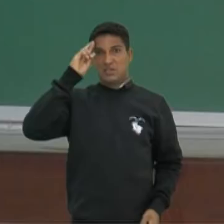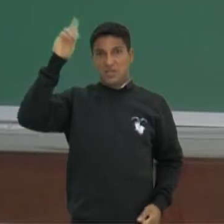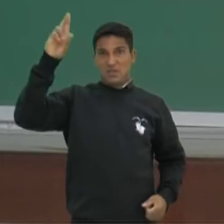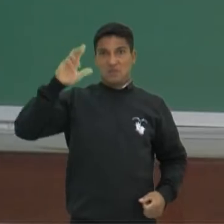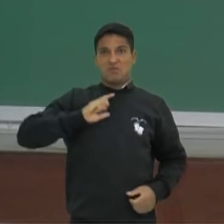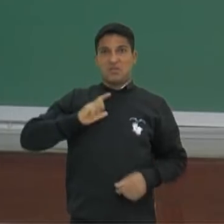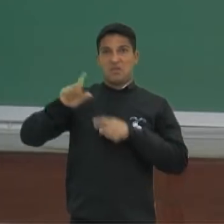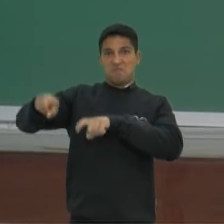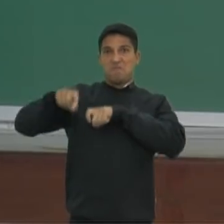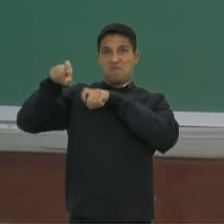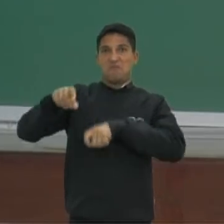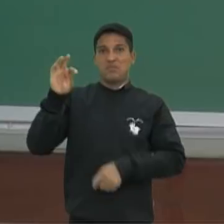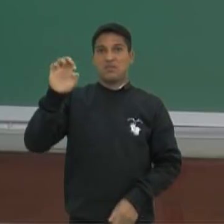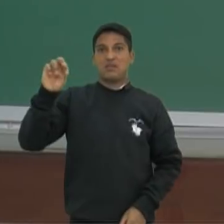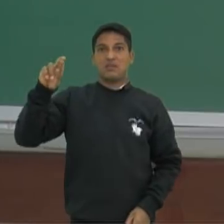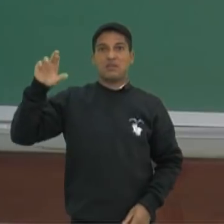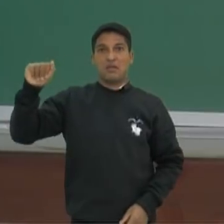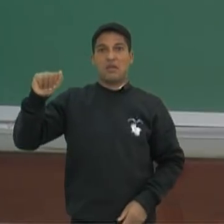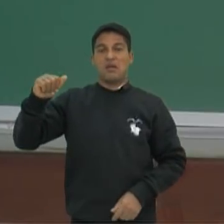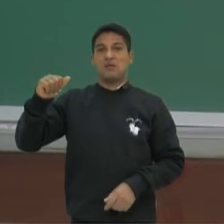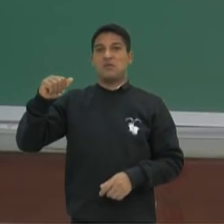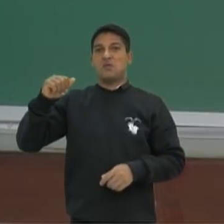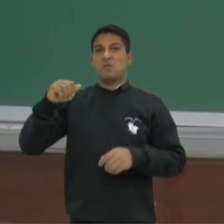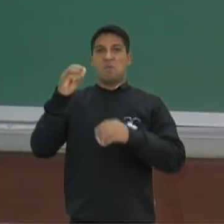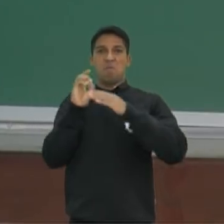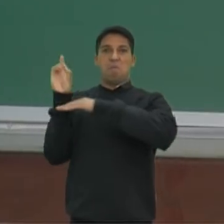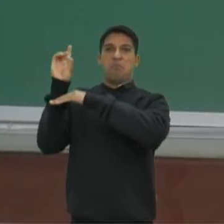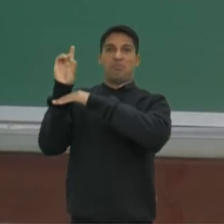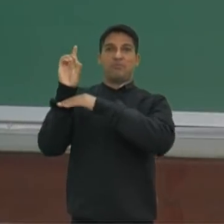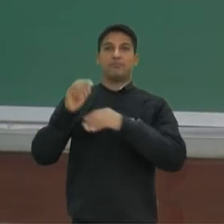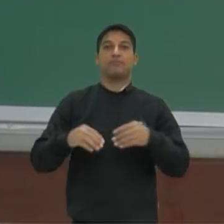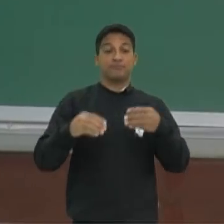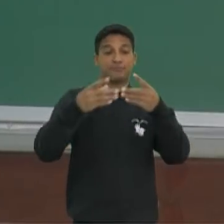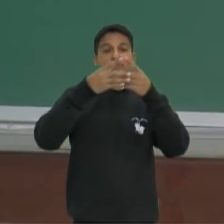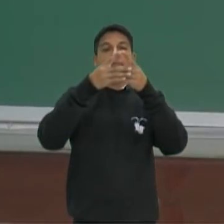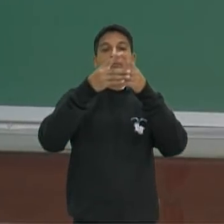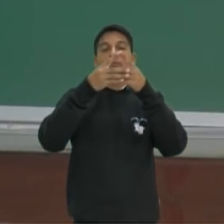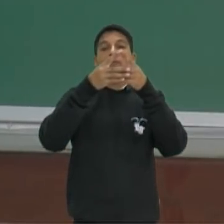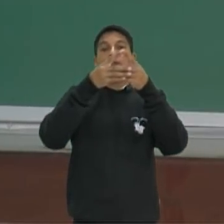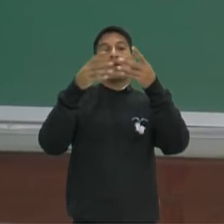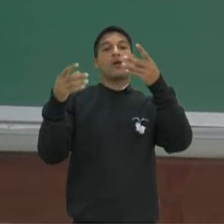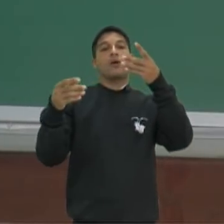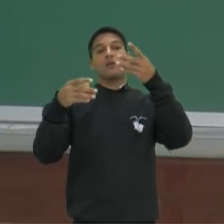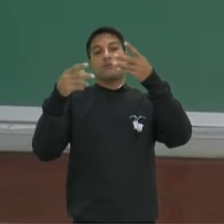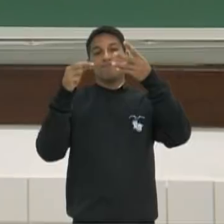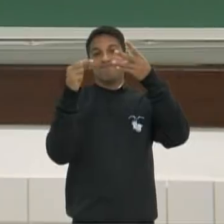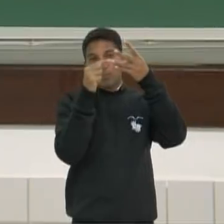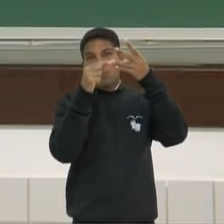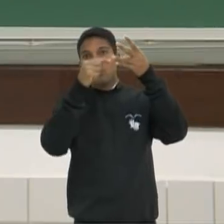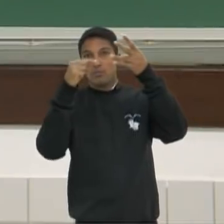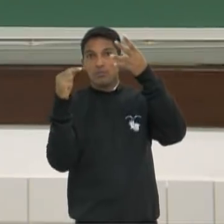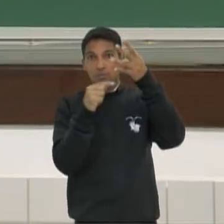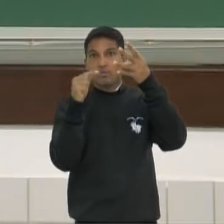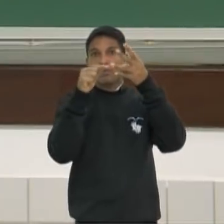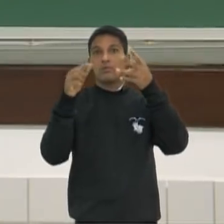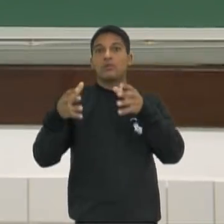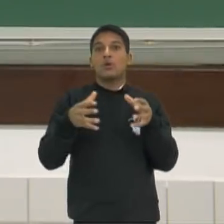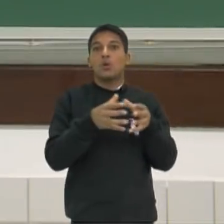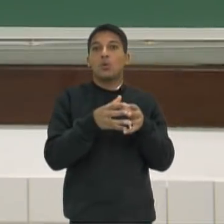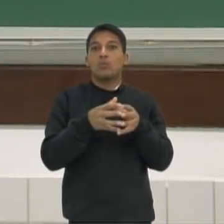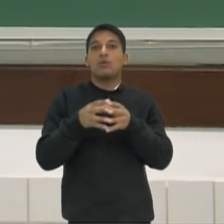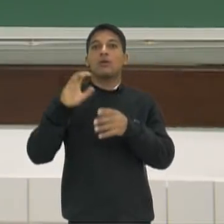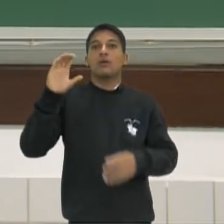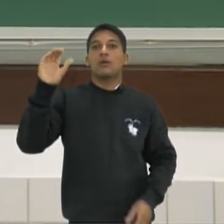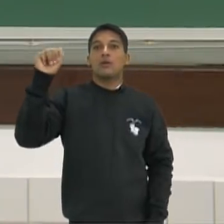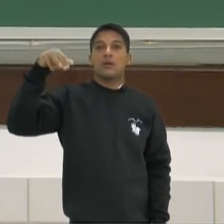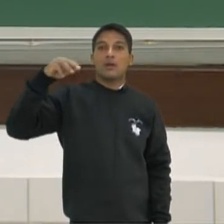a base dessa pirâmide, praticamente toda a população, nós íamos ter os camponeses e os servos.